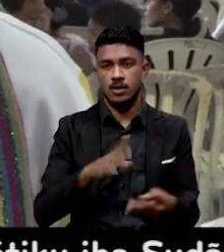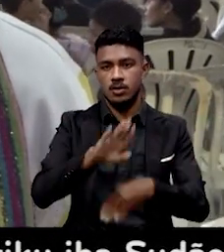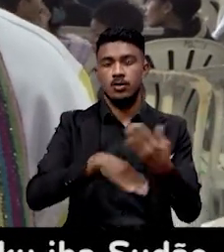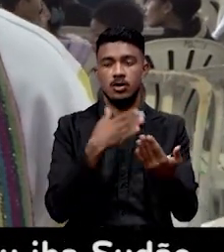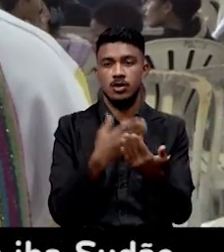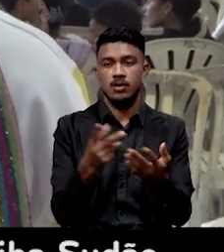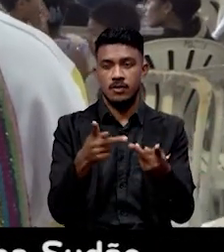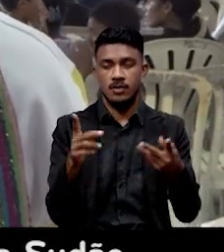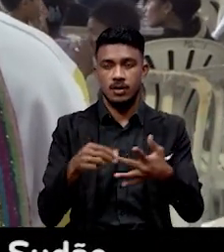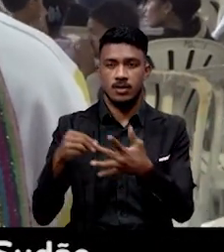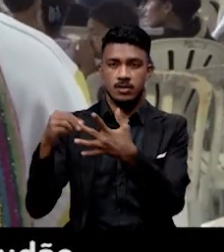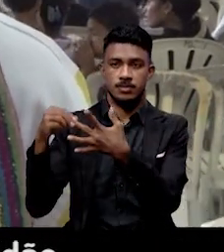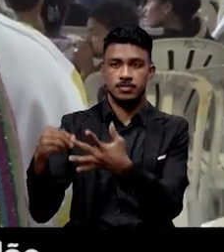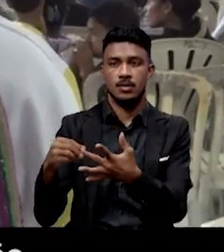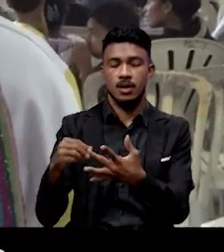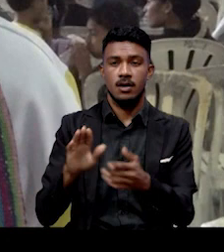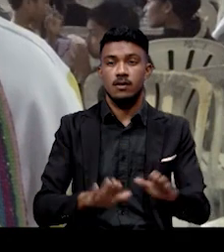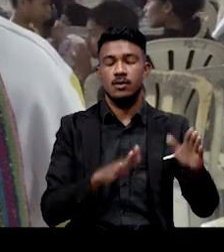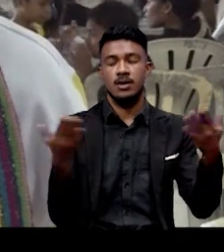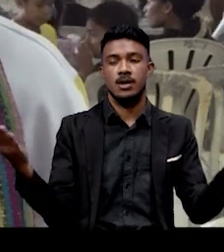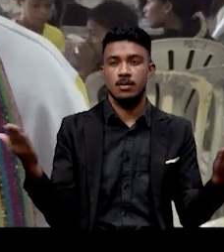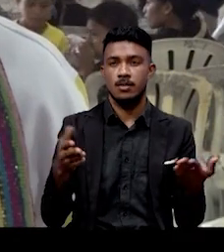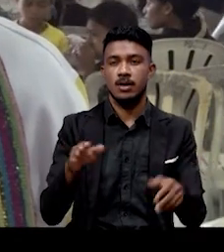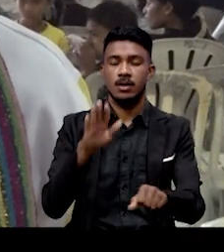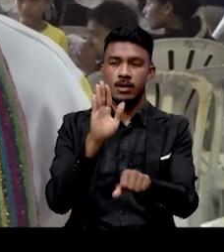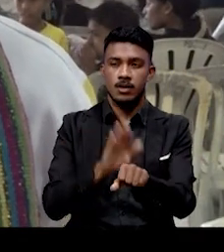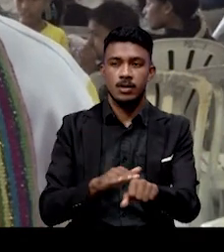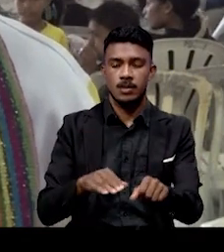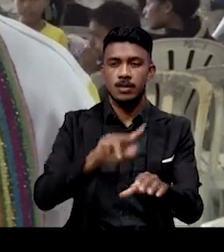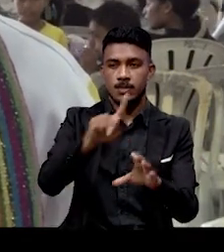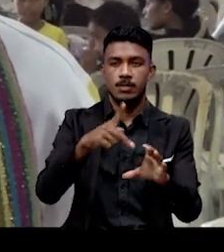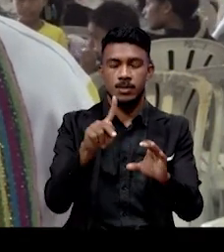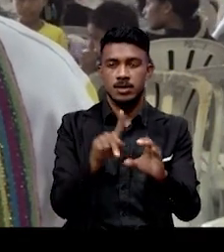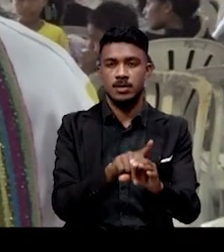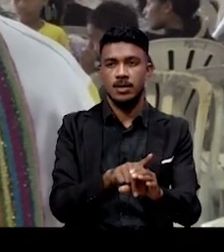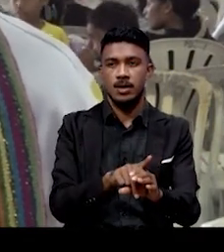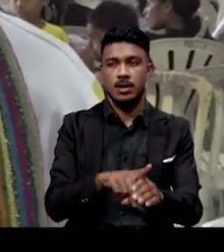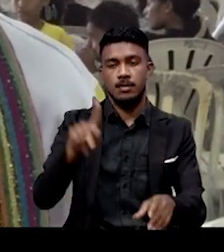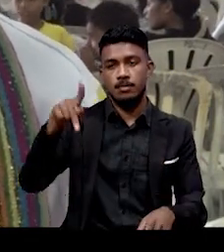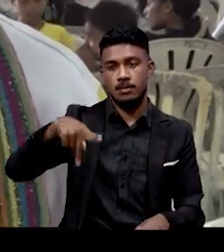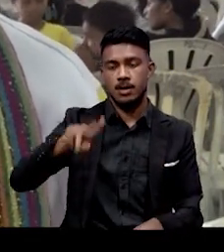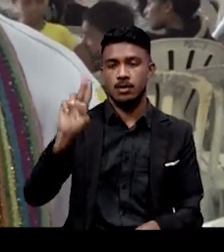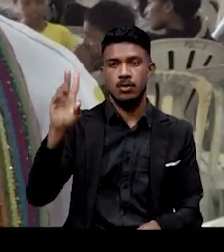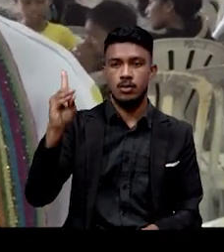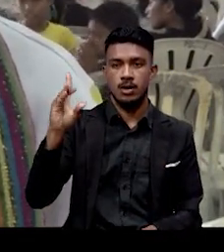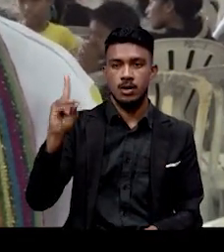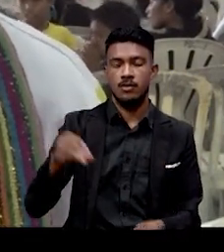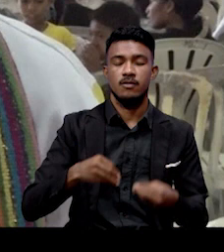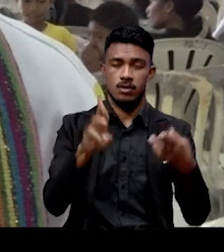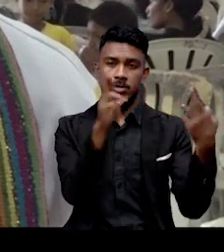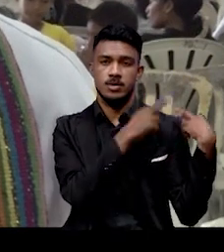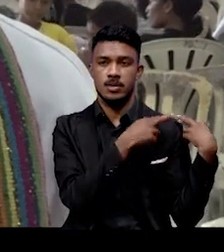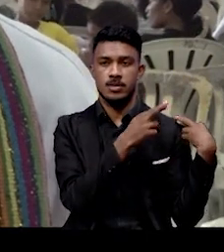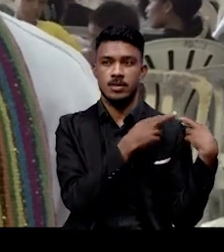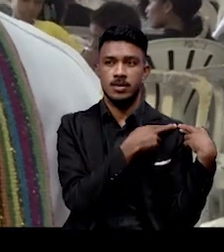area areas remotas nebe maka PUDD konsege tama tamba ia PUDD mos bele foto made de pose ia